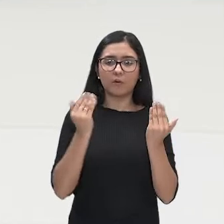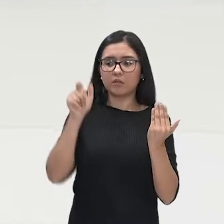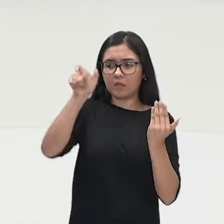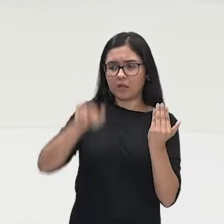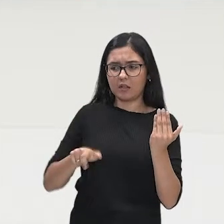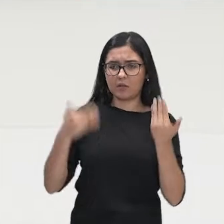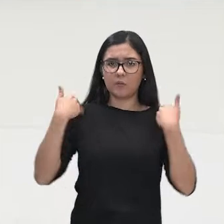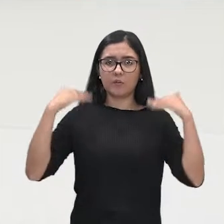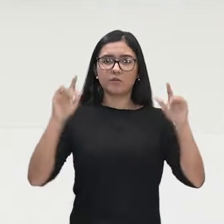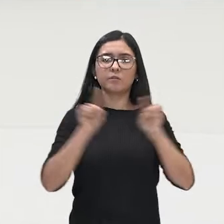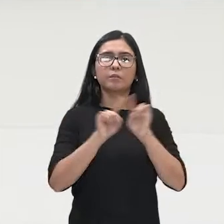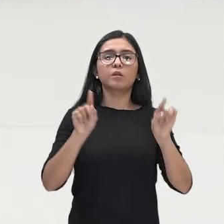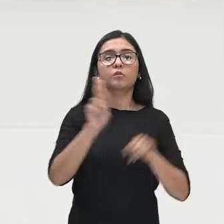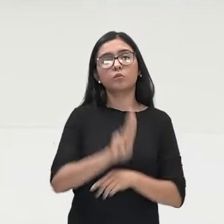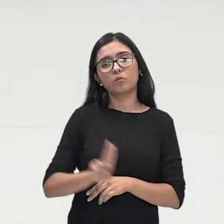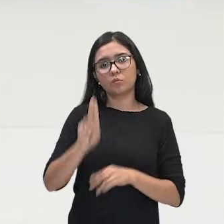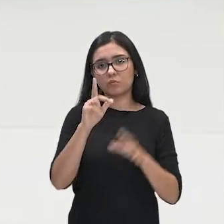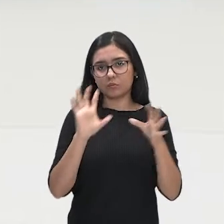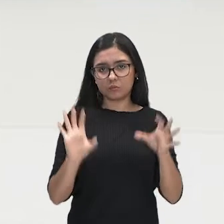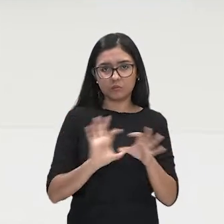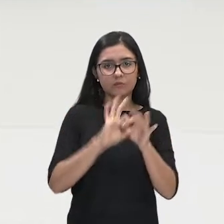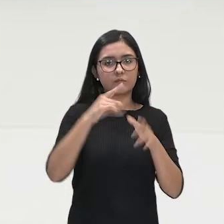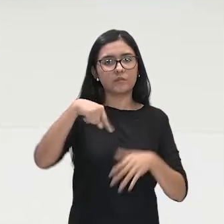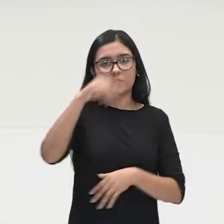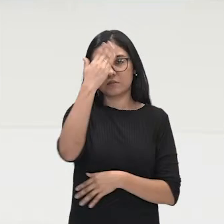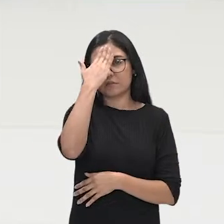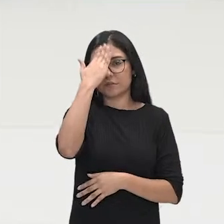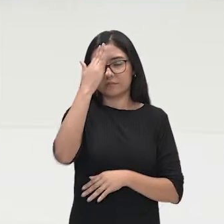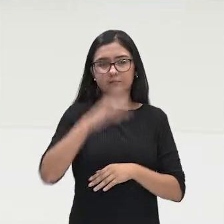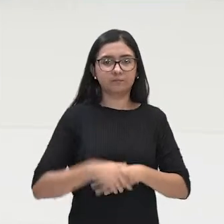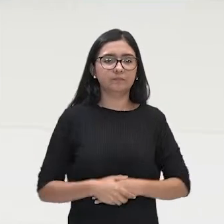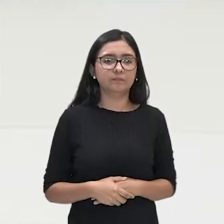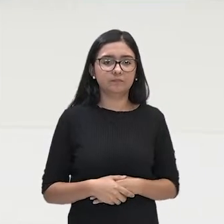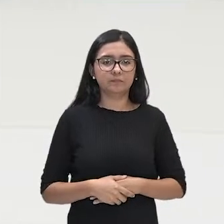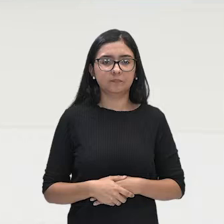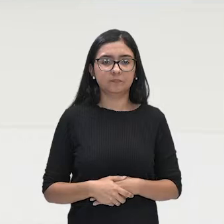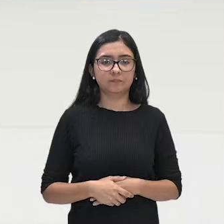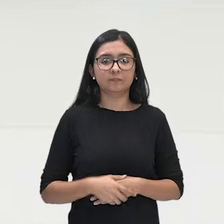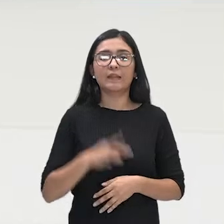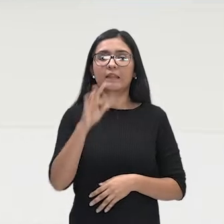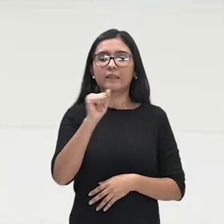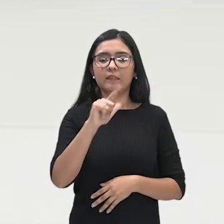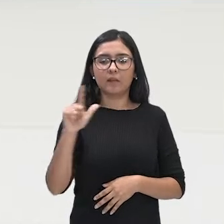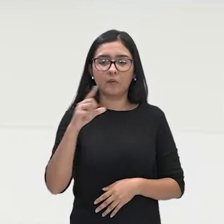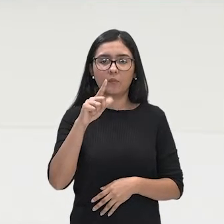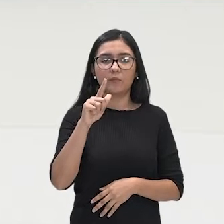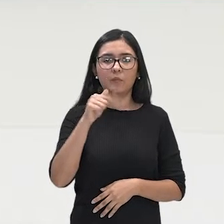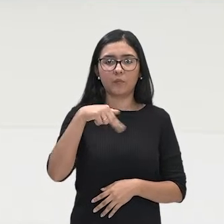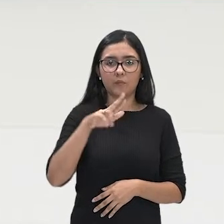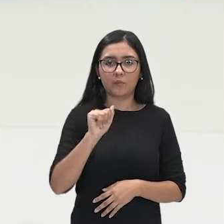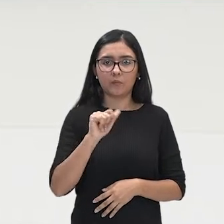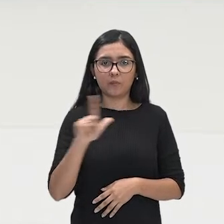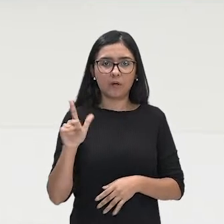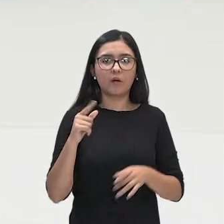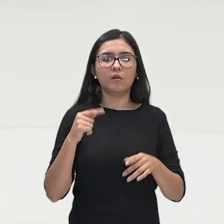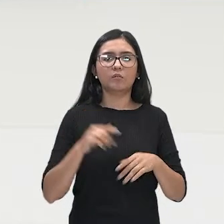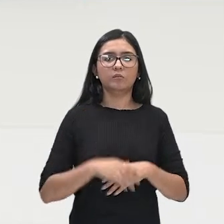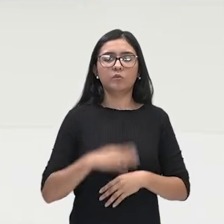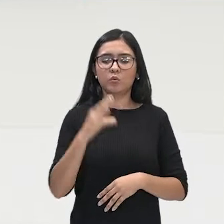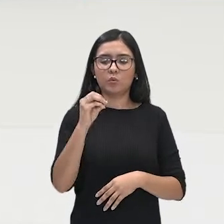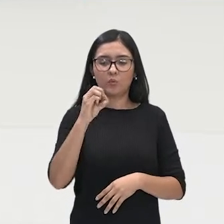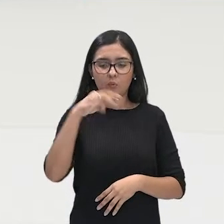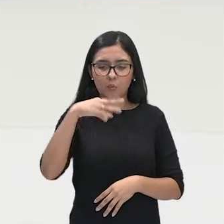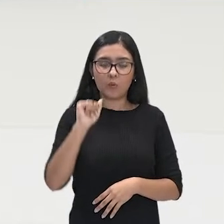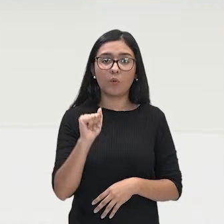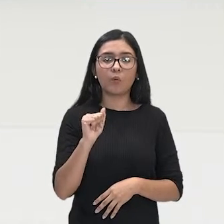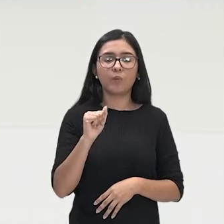aquele conectivo, que você já sabe quando eu digo tal qual, já sabe que é uma comparação. Como já sabe que é uma comparação. Mas a gente